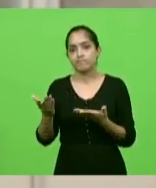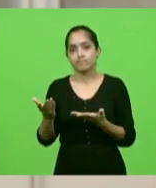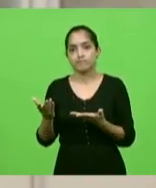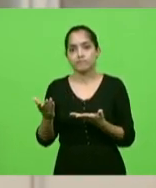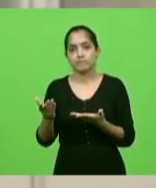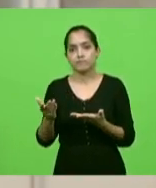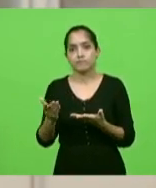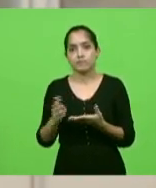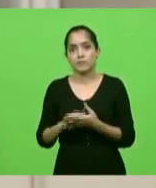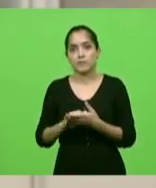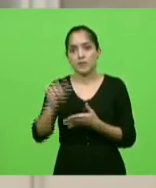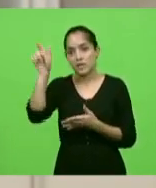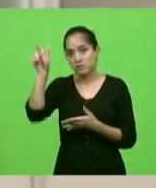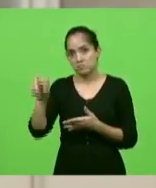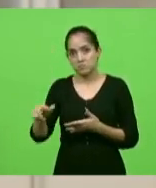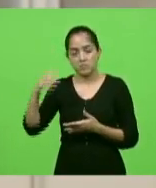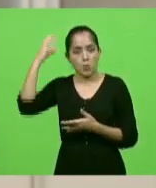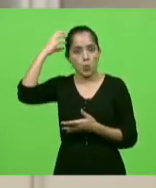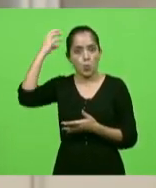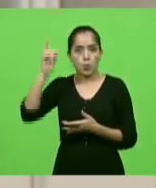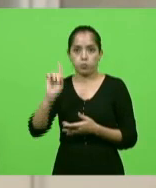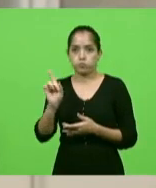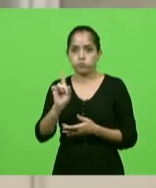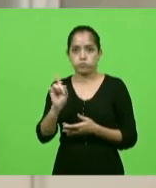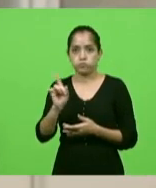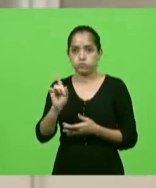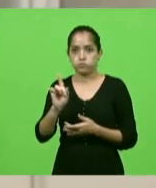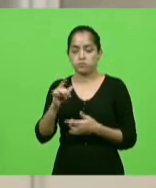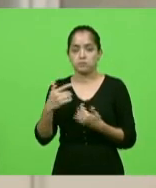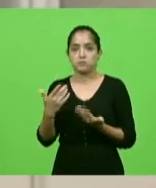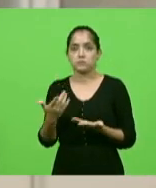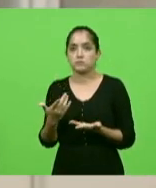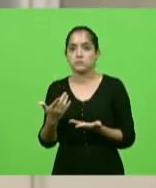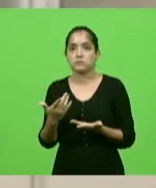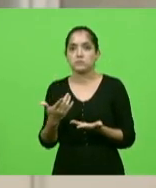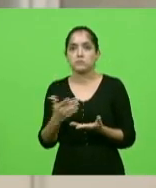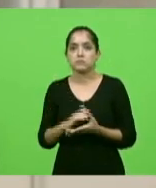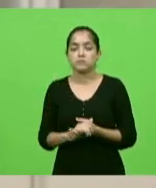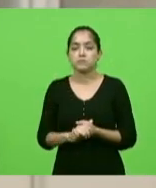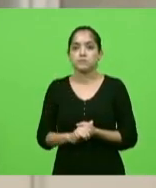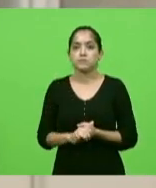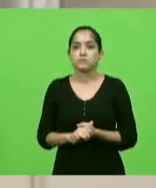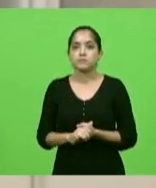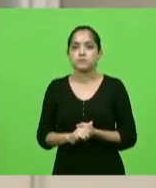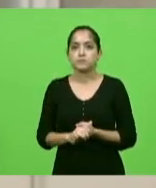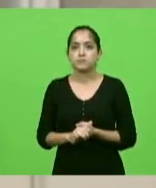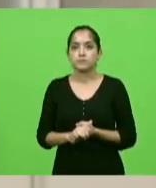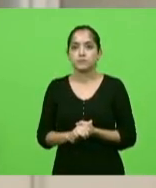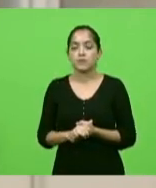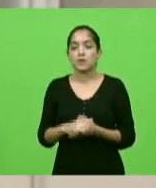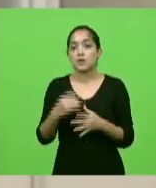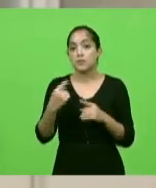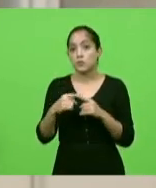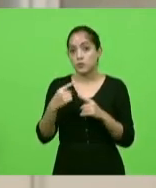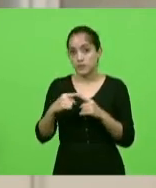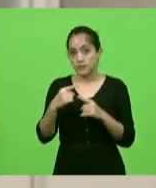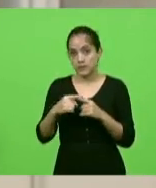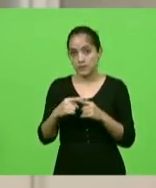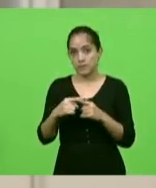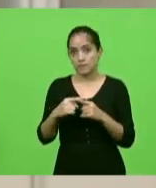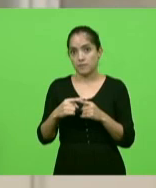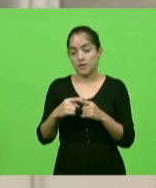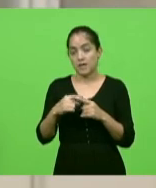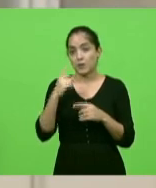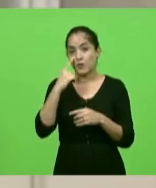sua não culpabilidade em relação em relação a isso porque o